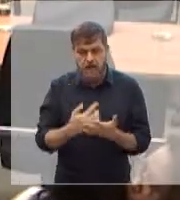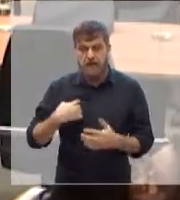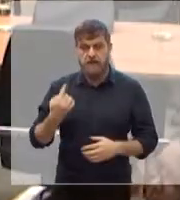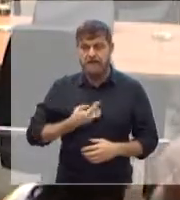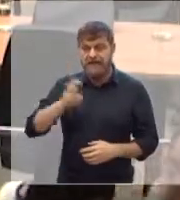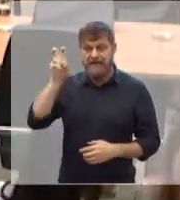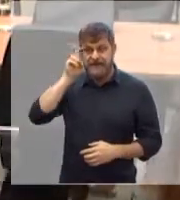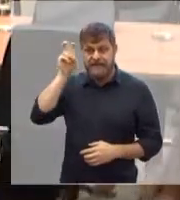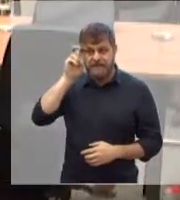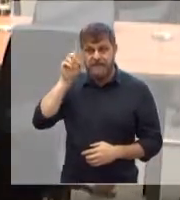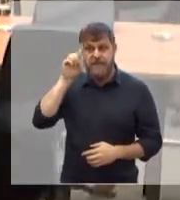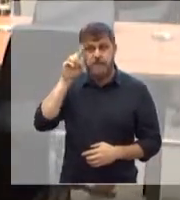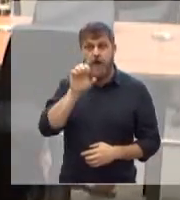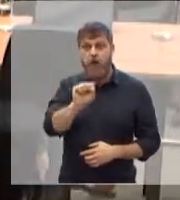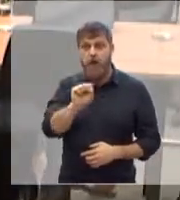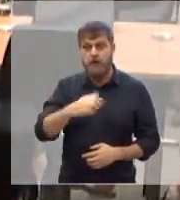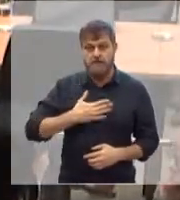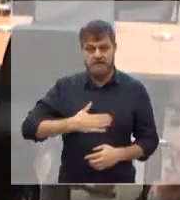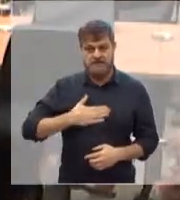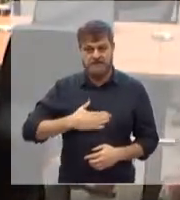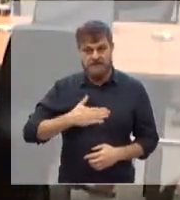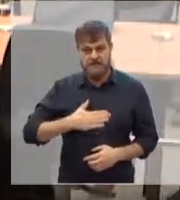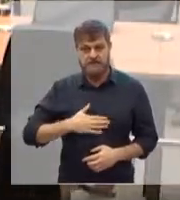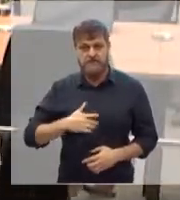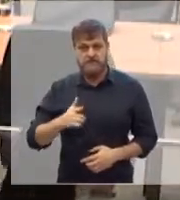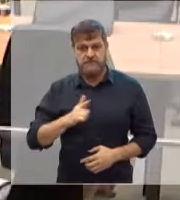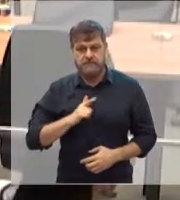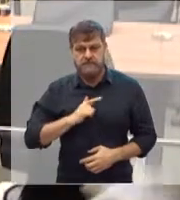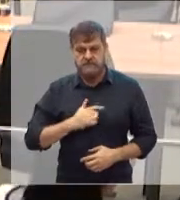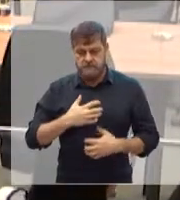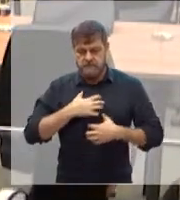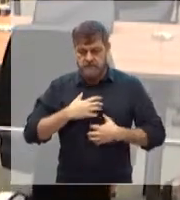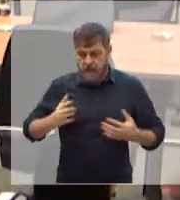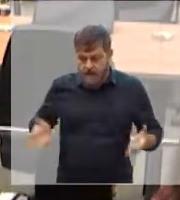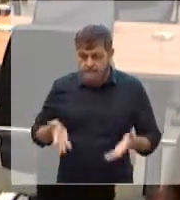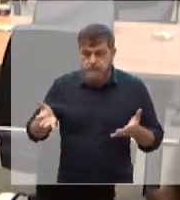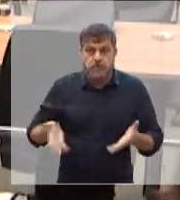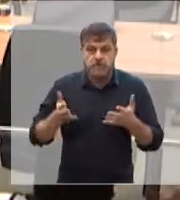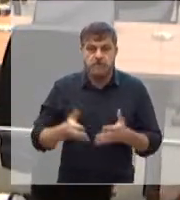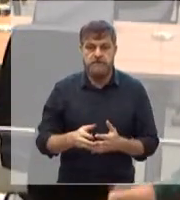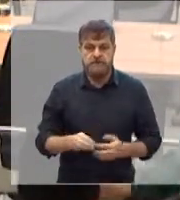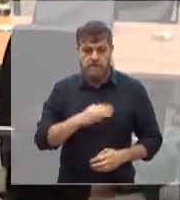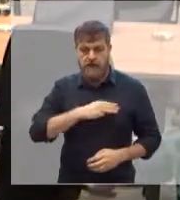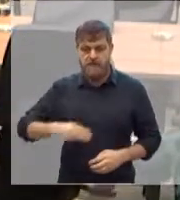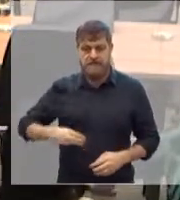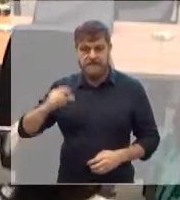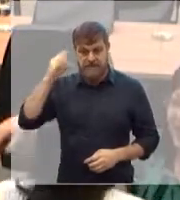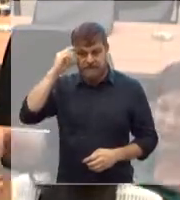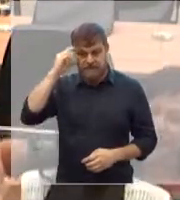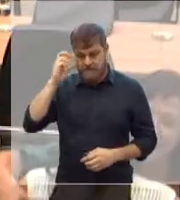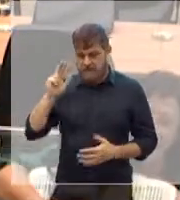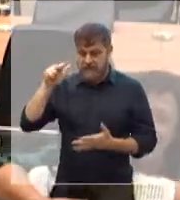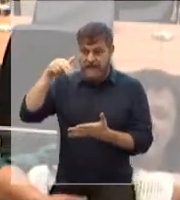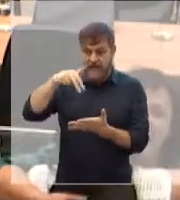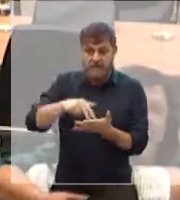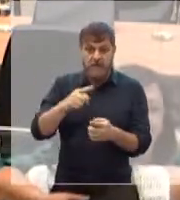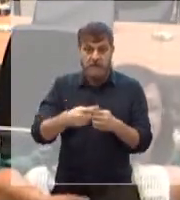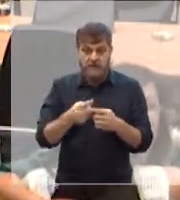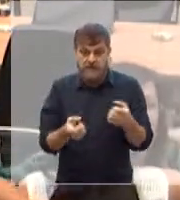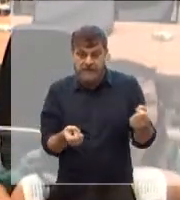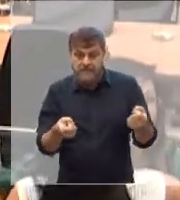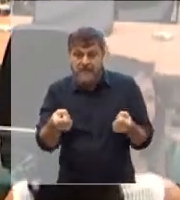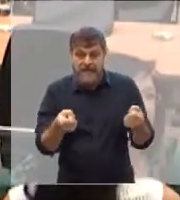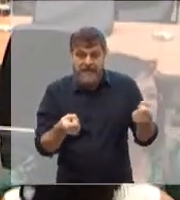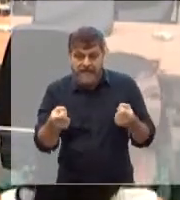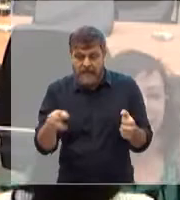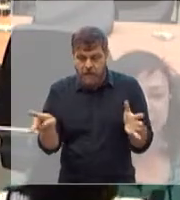assistiu naquela quinta-feira, dia 8 de agosto. Inclusive foi o que motivou a vinda dela aqui, foi a entrega de